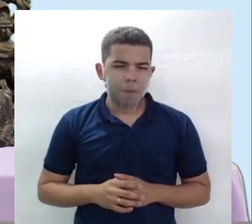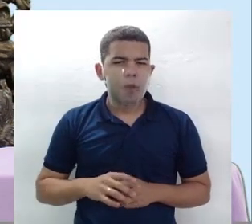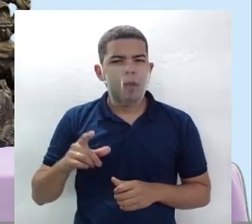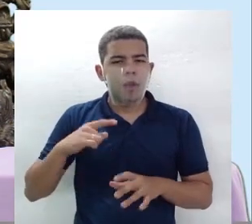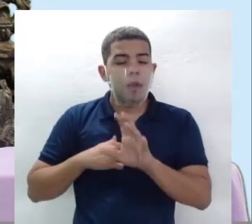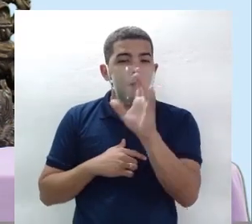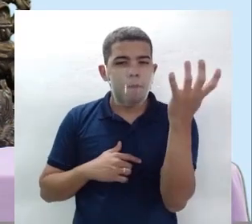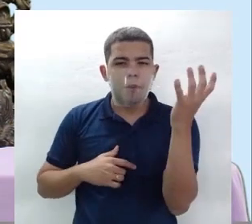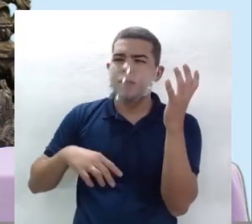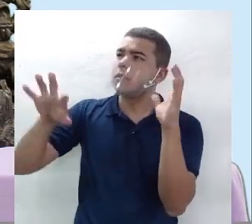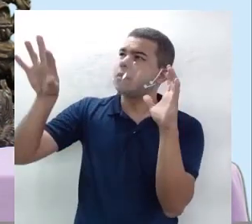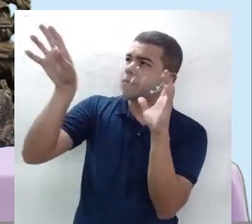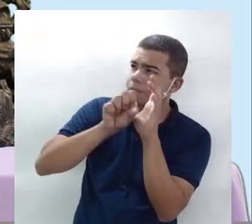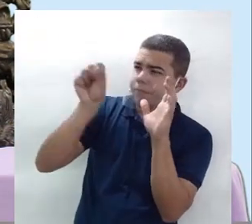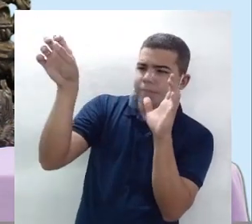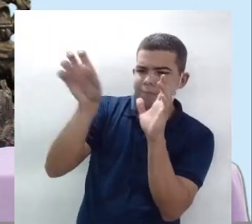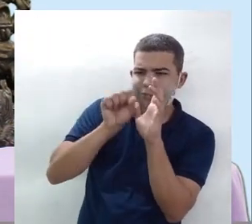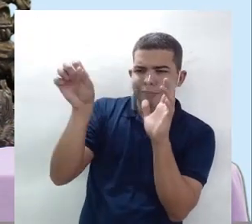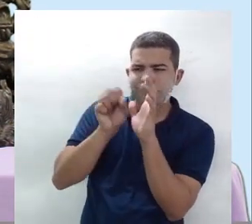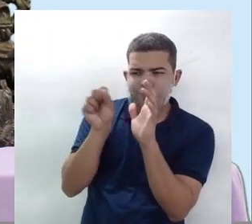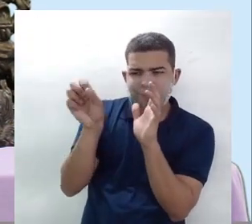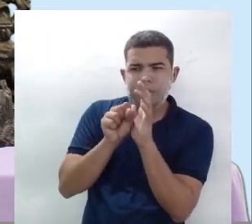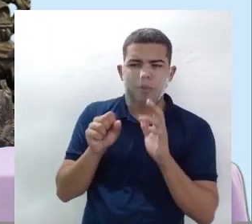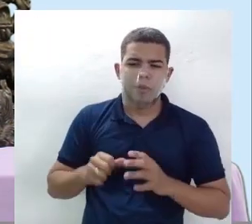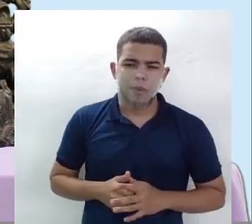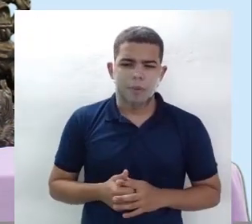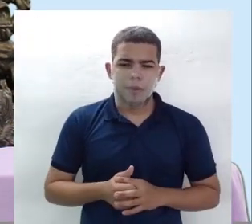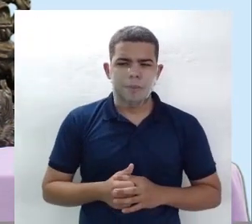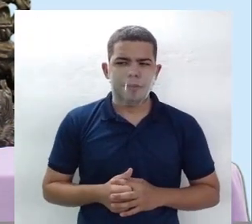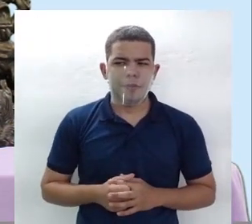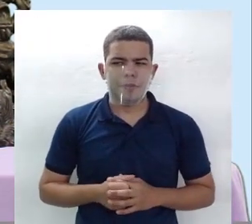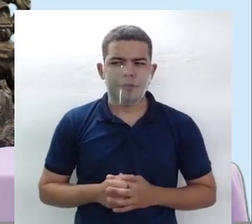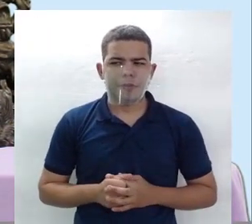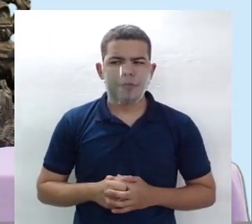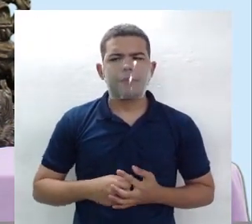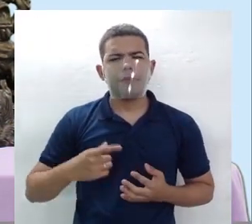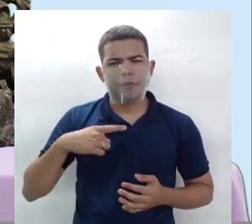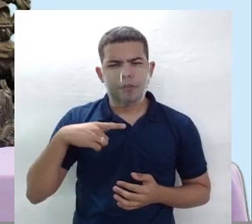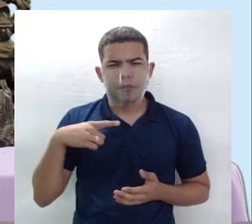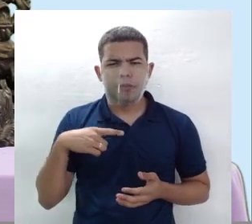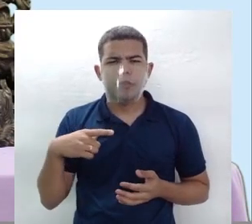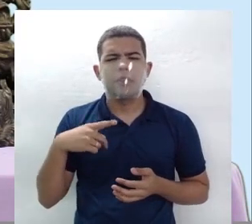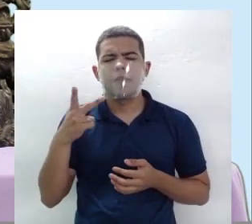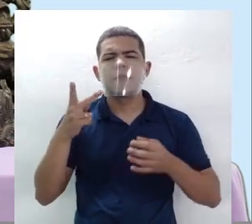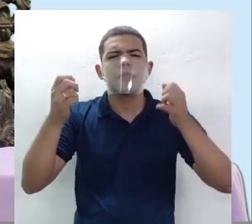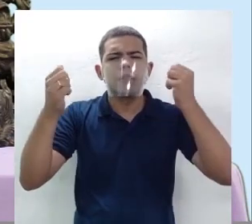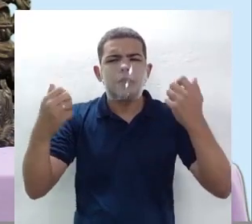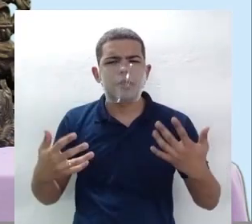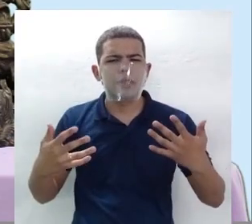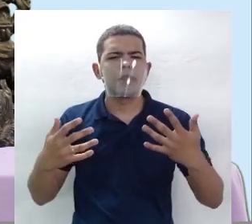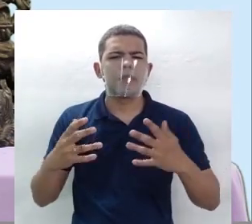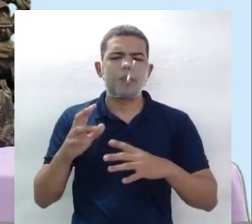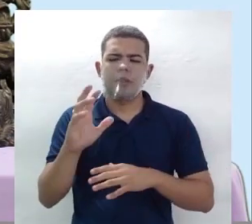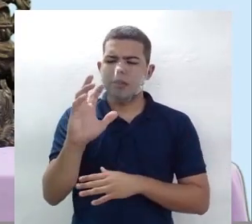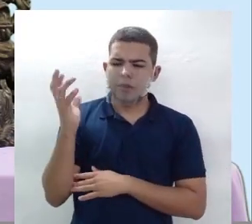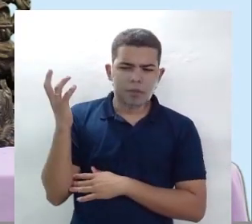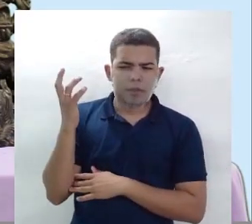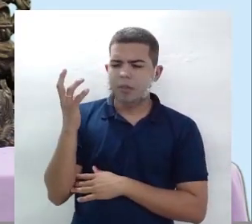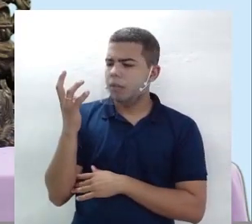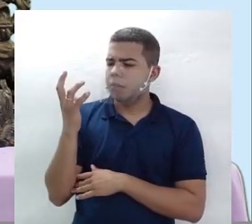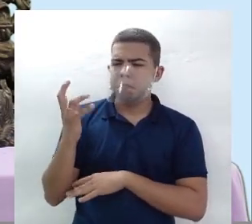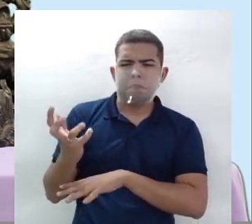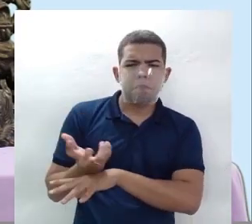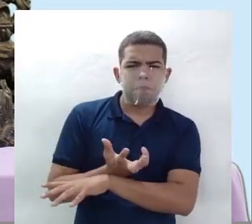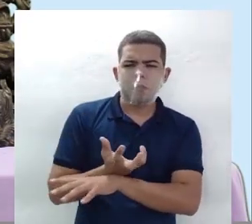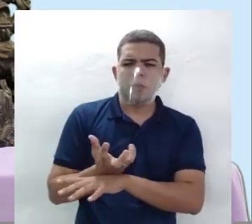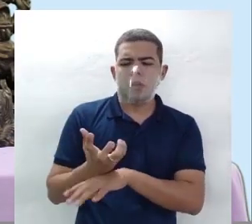elas vão absorver. Então, quando se fala da planta, a gente tem uma organela, que é a clorofila,